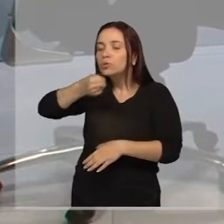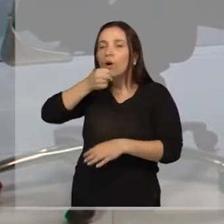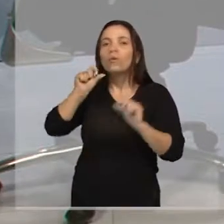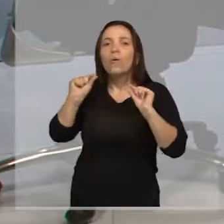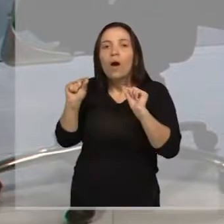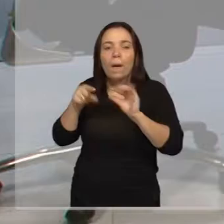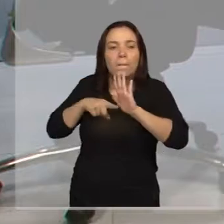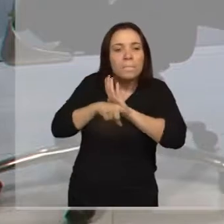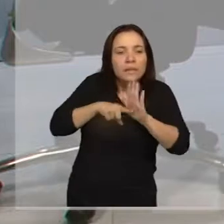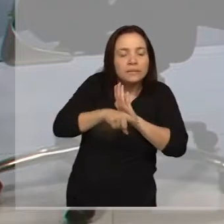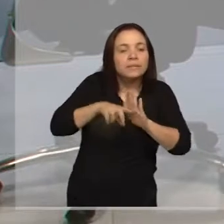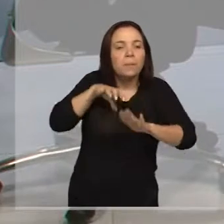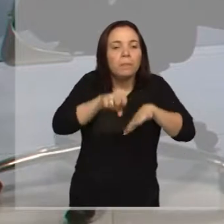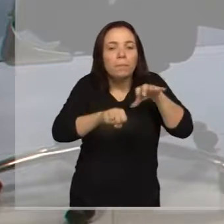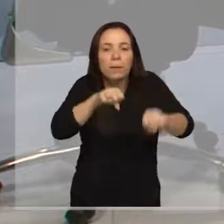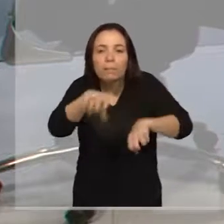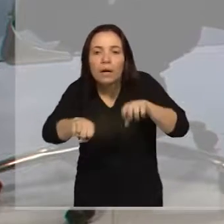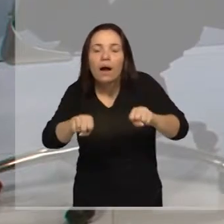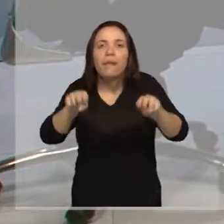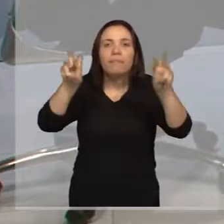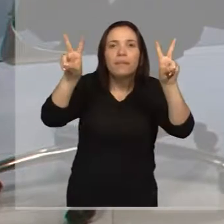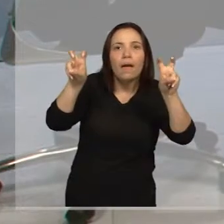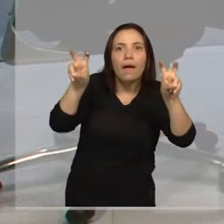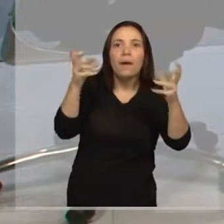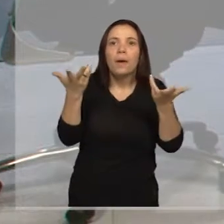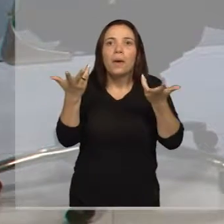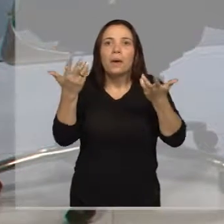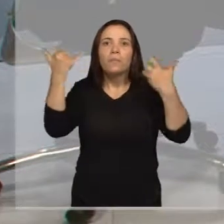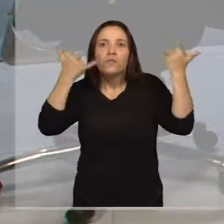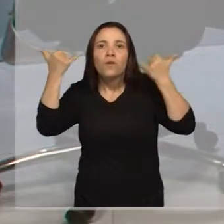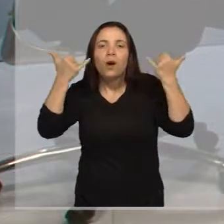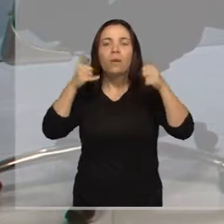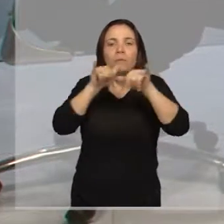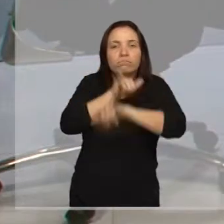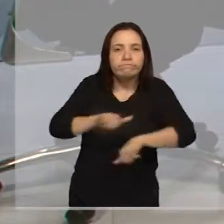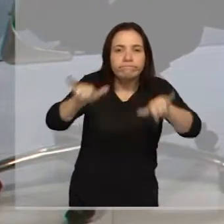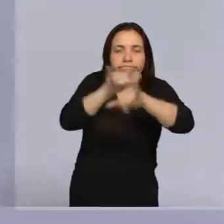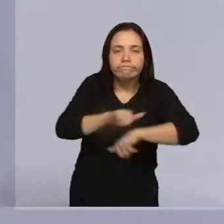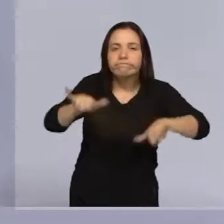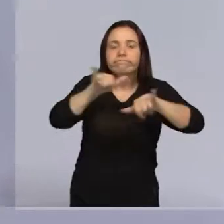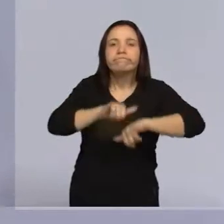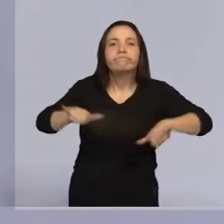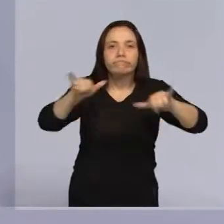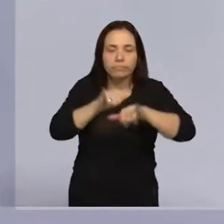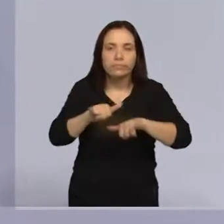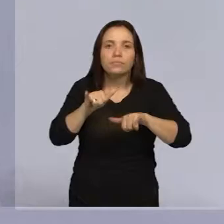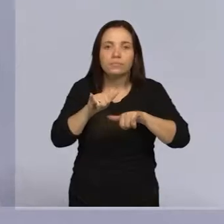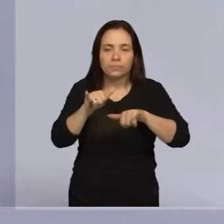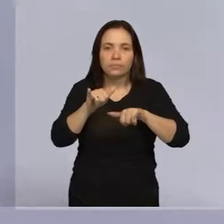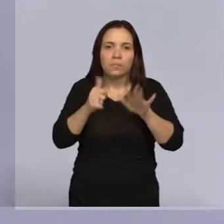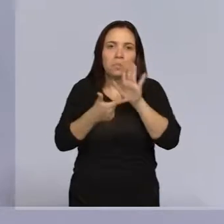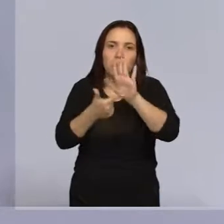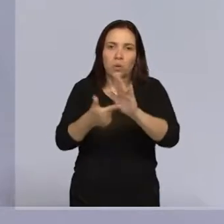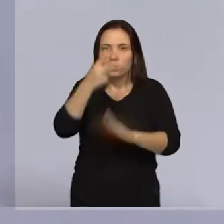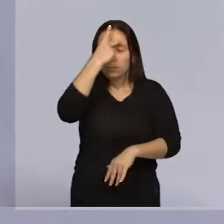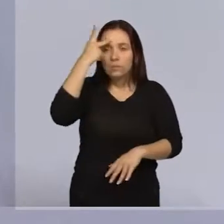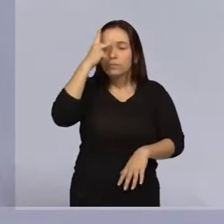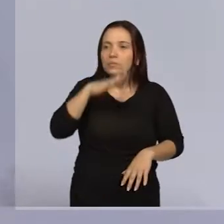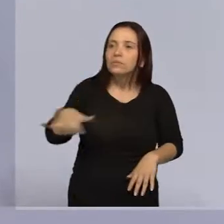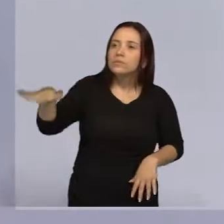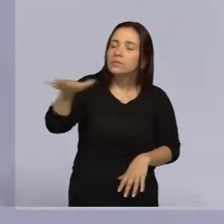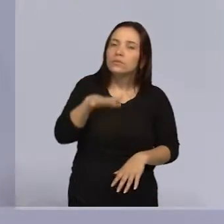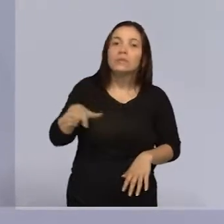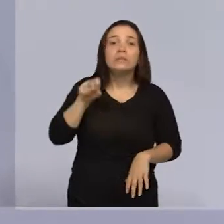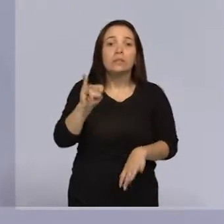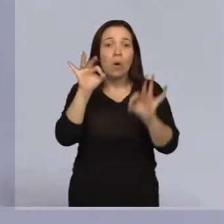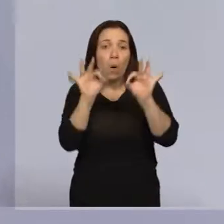descobrir certos assuntos, e aí a gente busca aquilo oficialmente e vai na fonte para tentar checar e confirmar